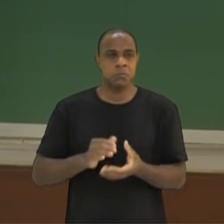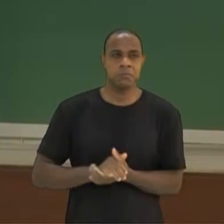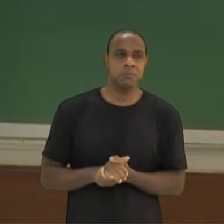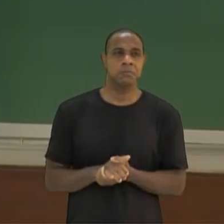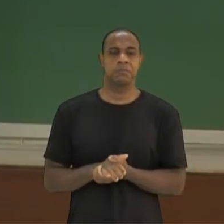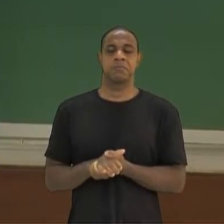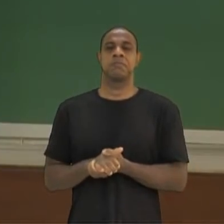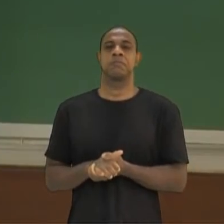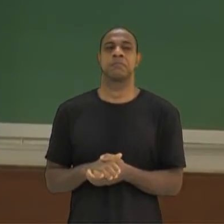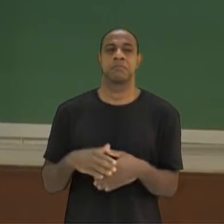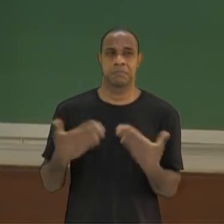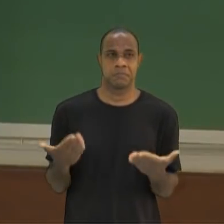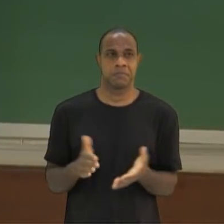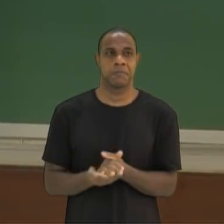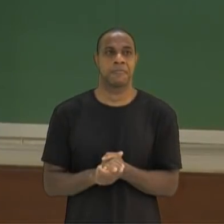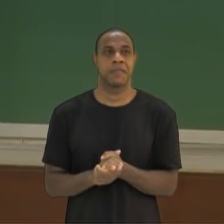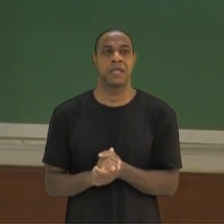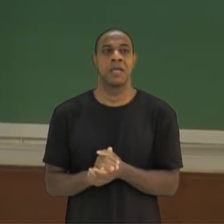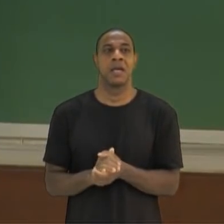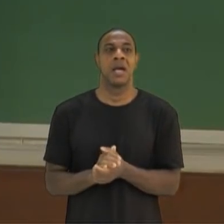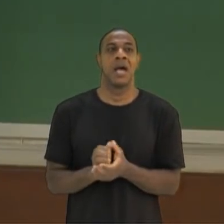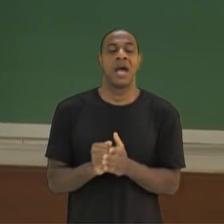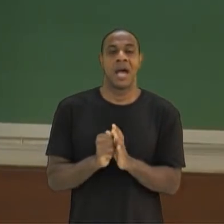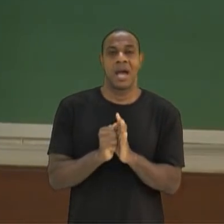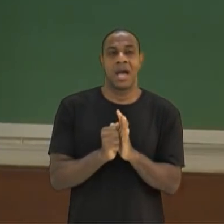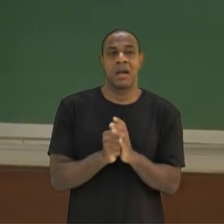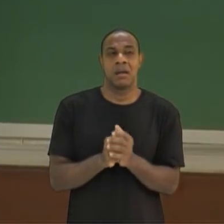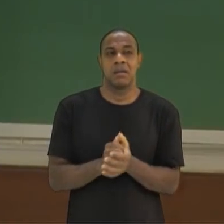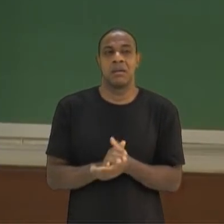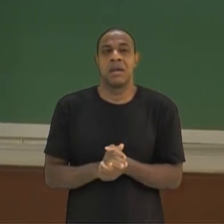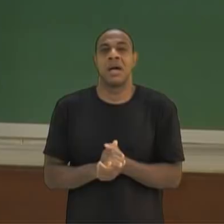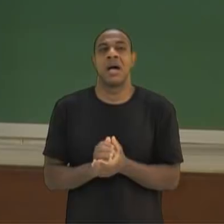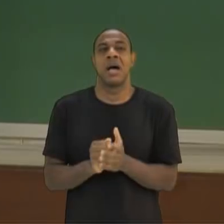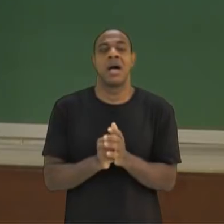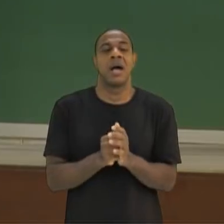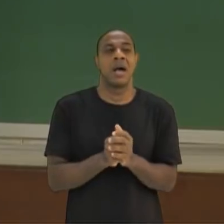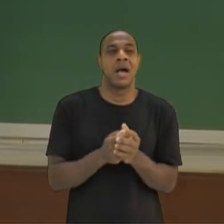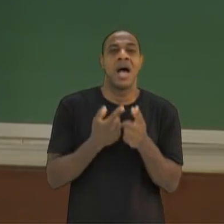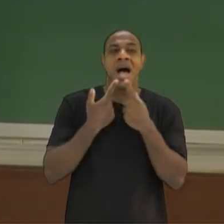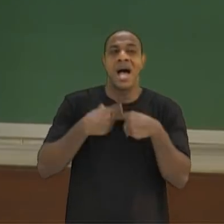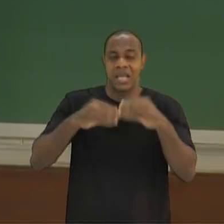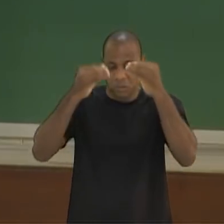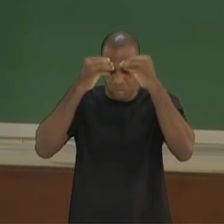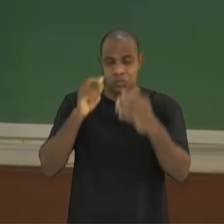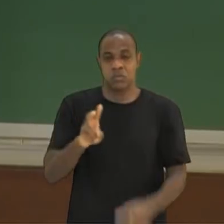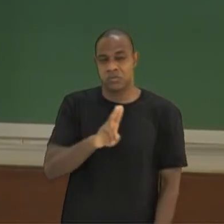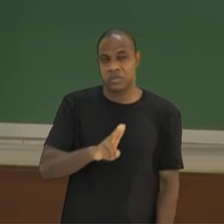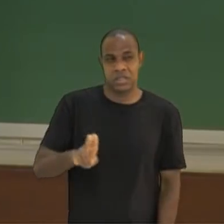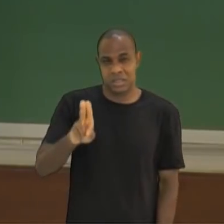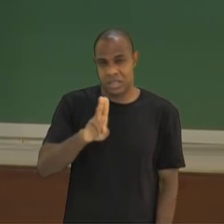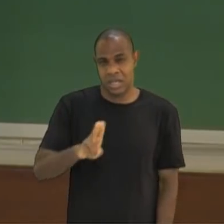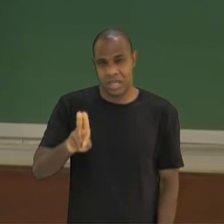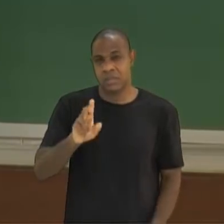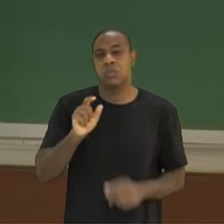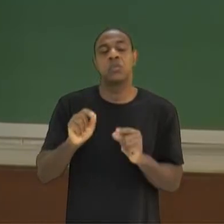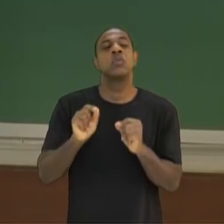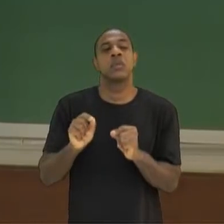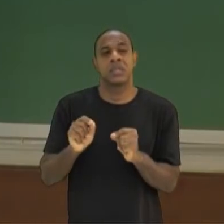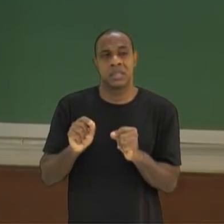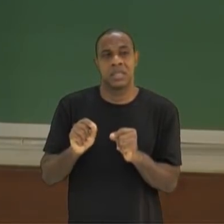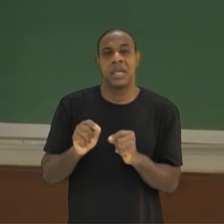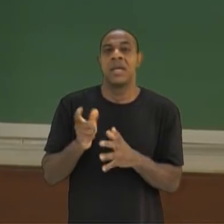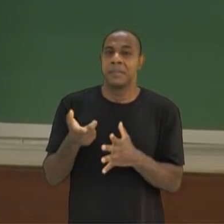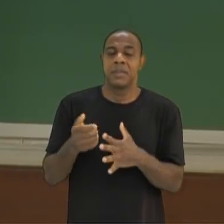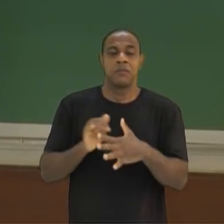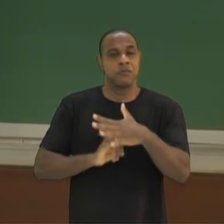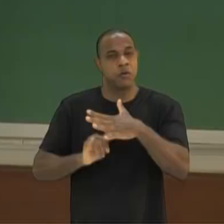fenômeno. Certo? A linguagem geralmente utilizada nas crônicas deve ser simples, né? Um tom mais coloquial, menos